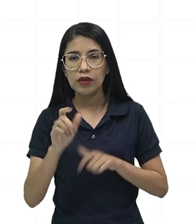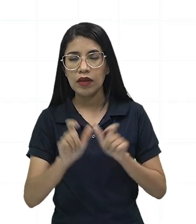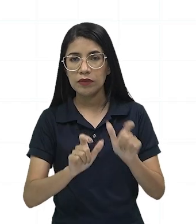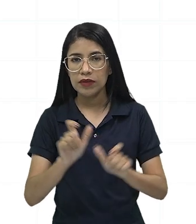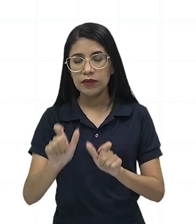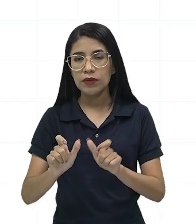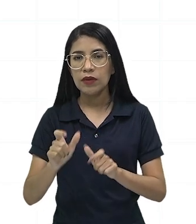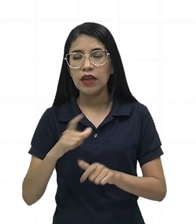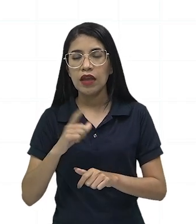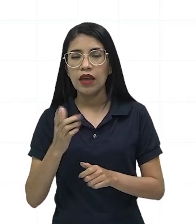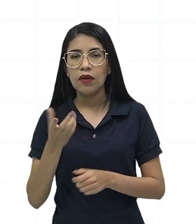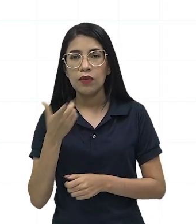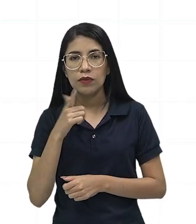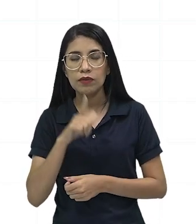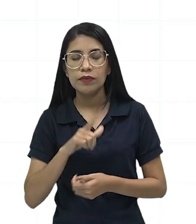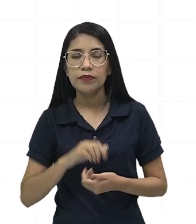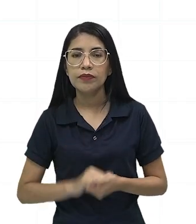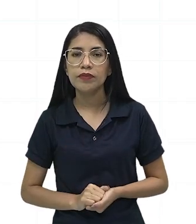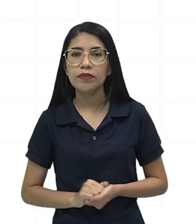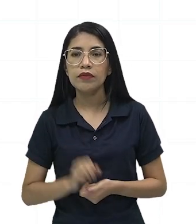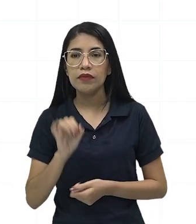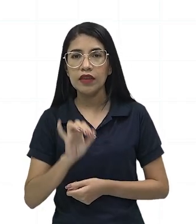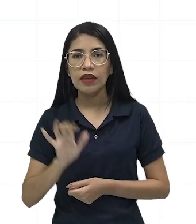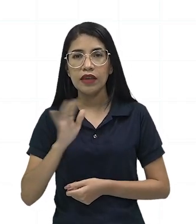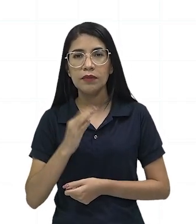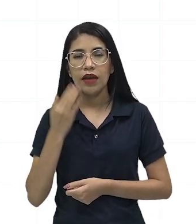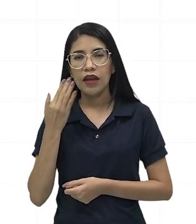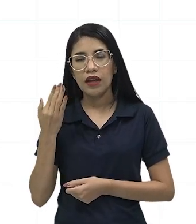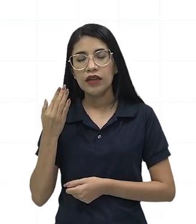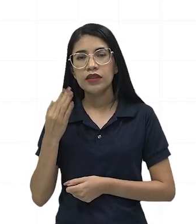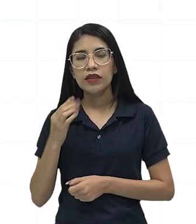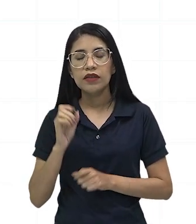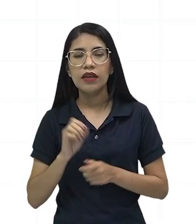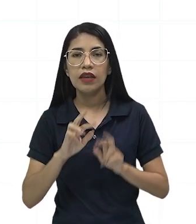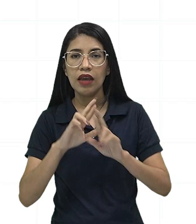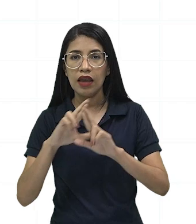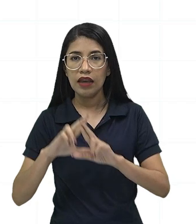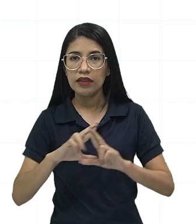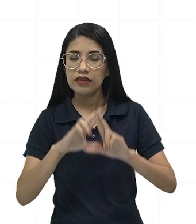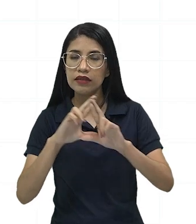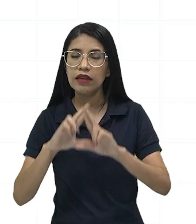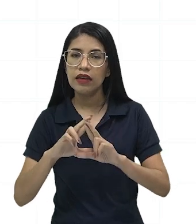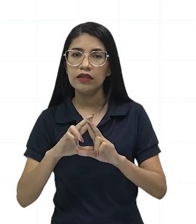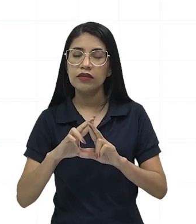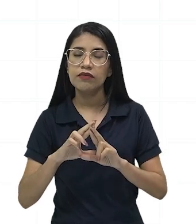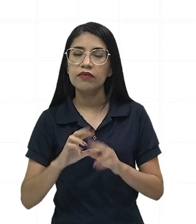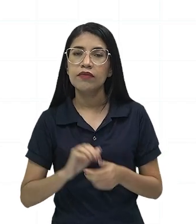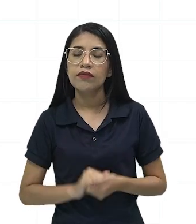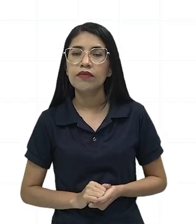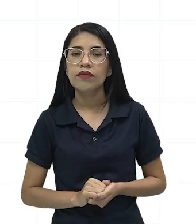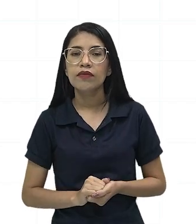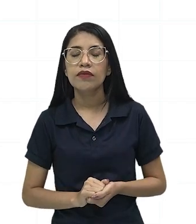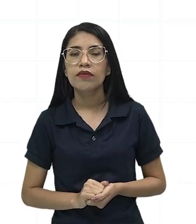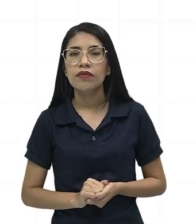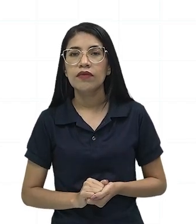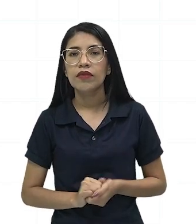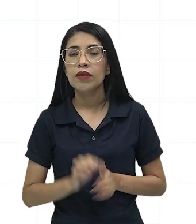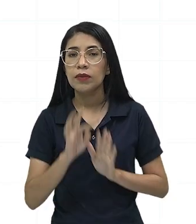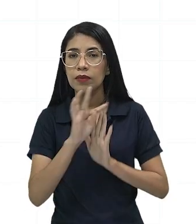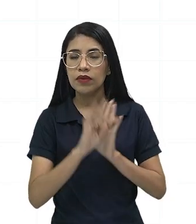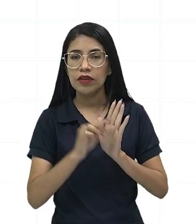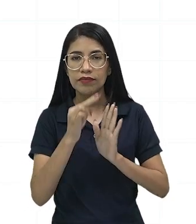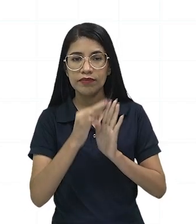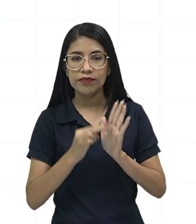população. Temos até aquela imagem bonitinha ali, né? Com o símbolo de reciclagem, bastante temático. Observem comigo então o